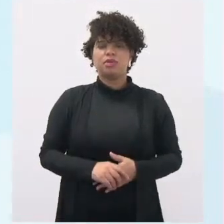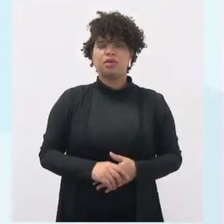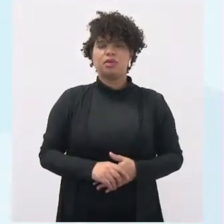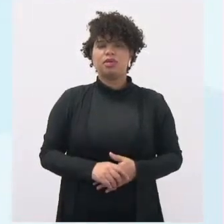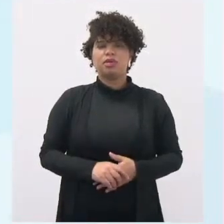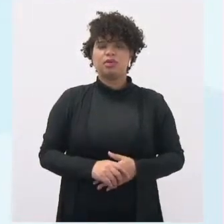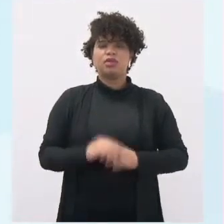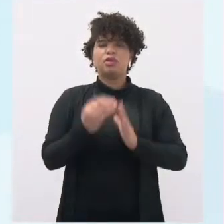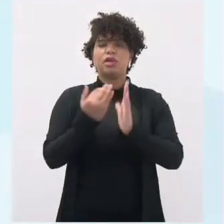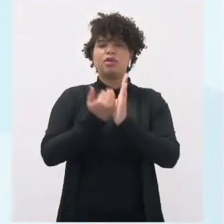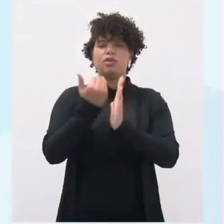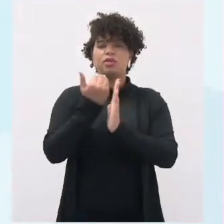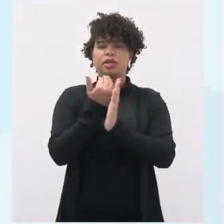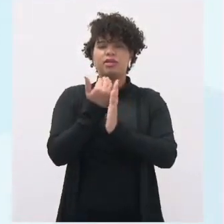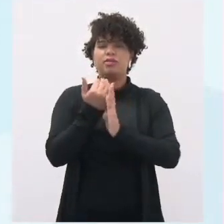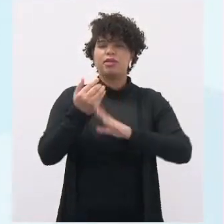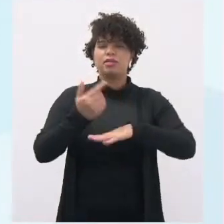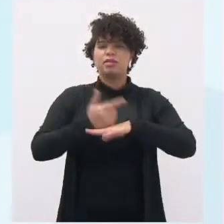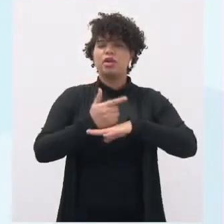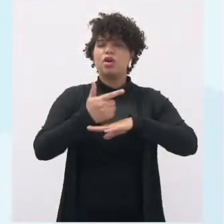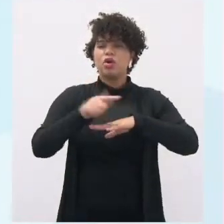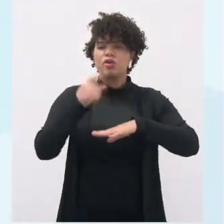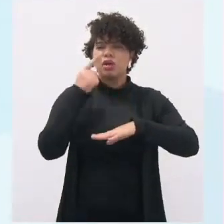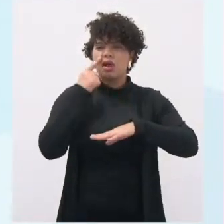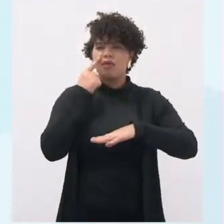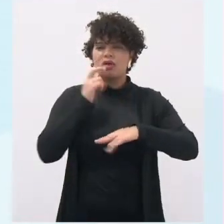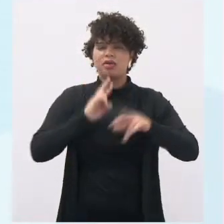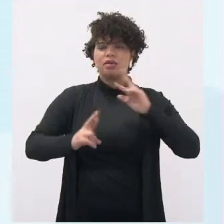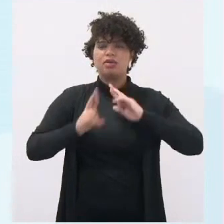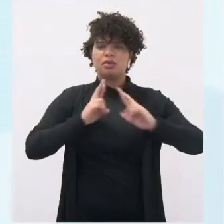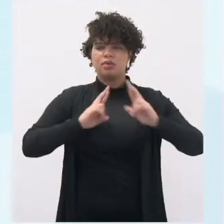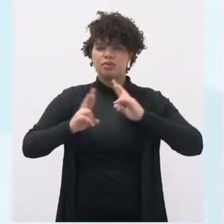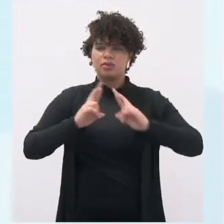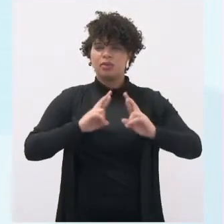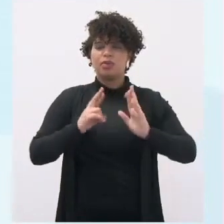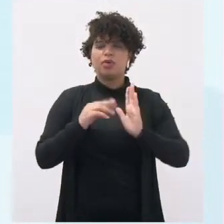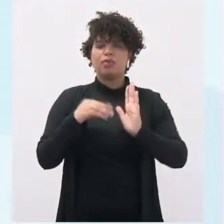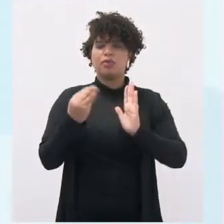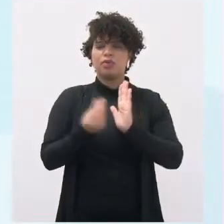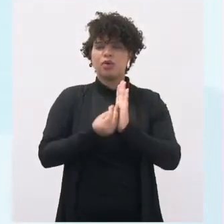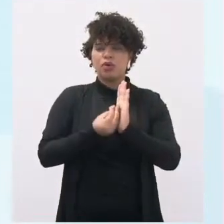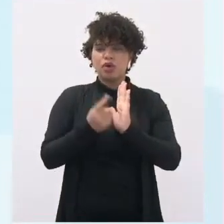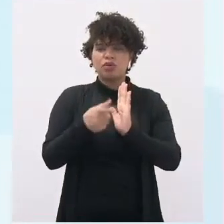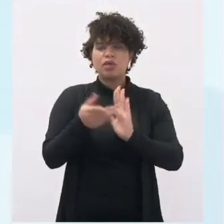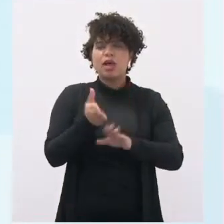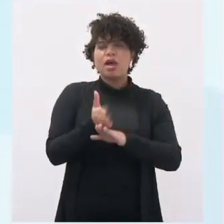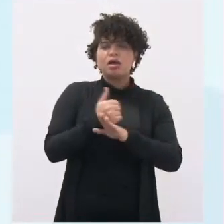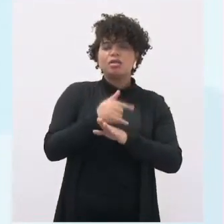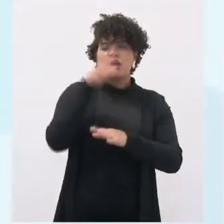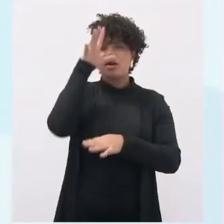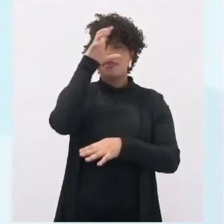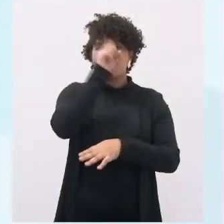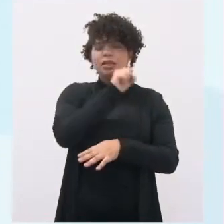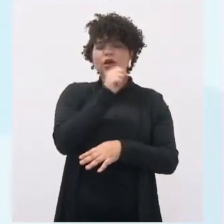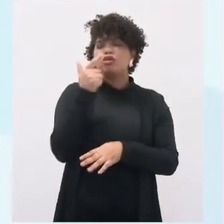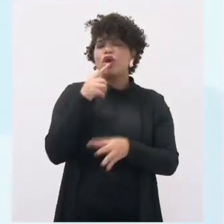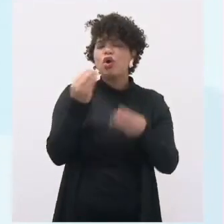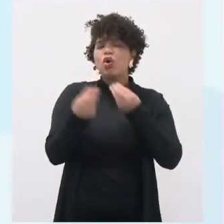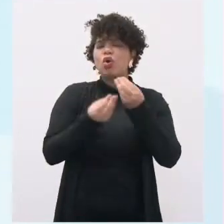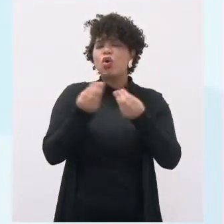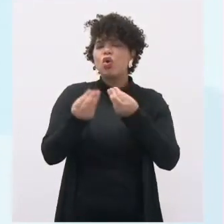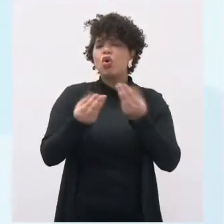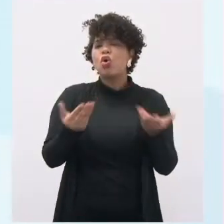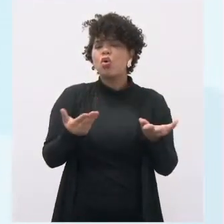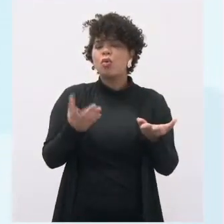muitos conhecimentos, maximizar os resultados, mas antes de tudo, aprender a aprender. É